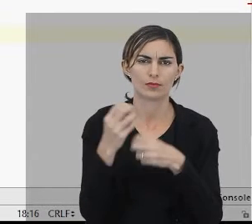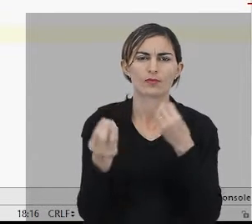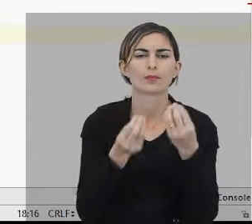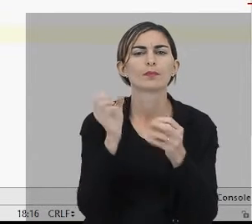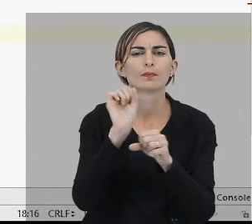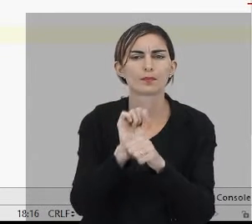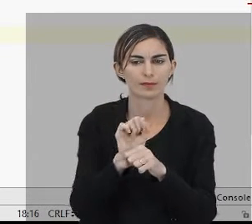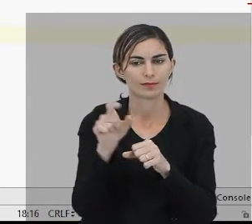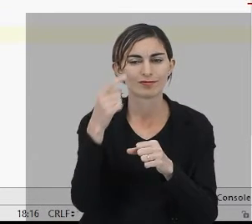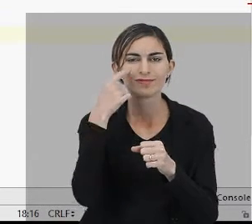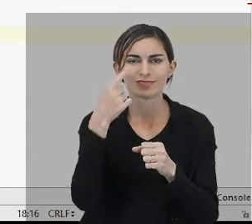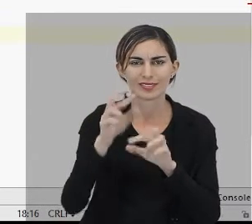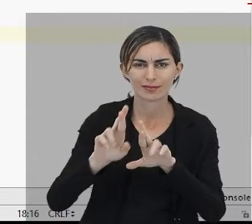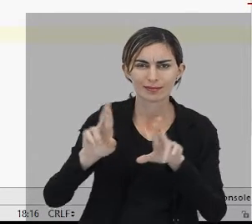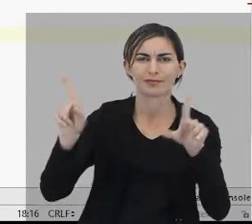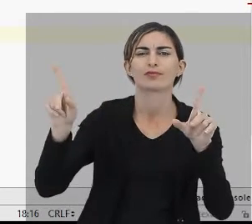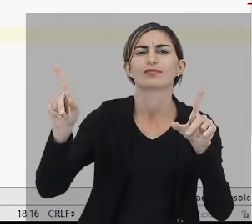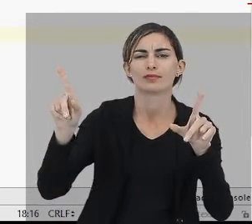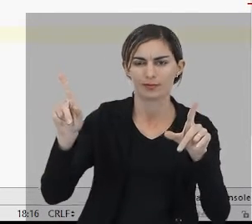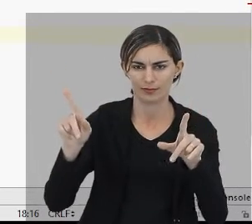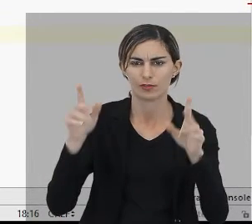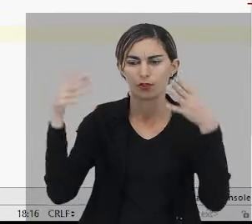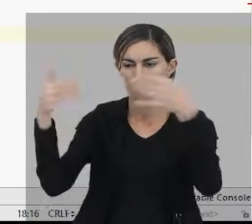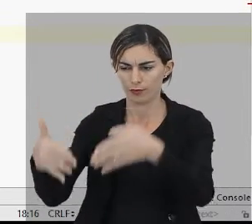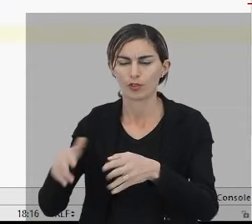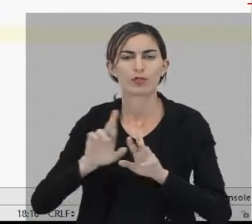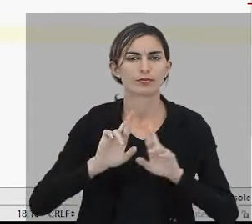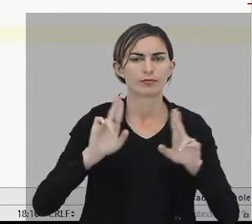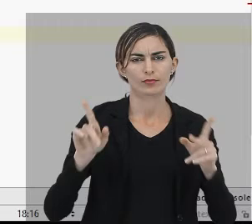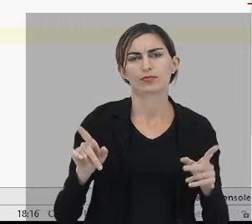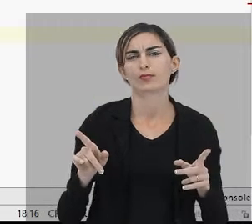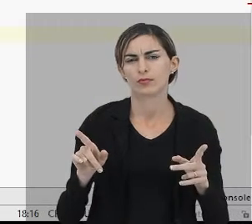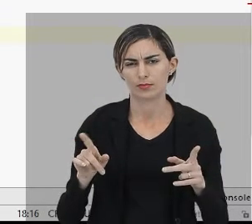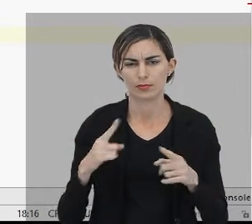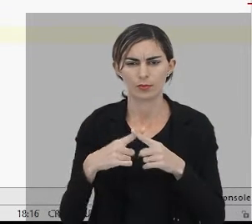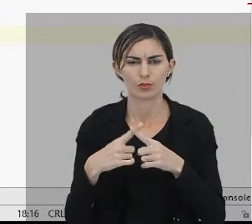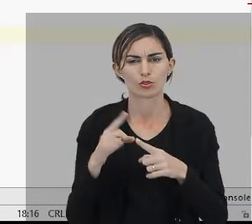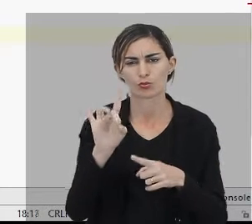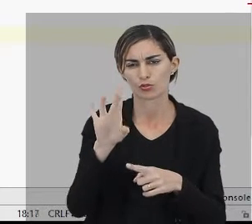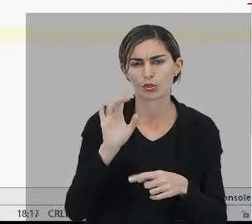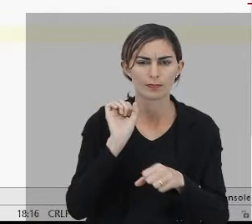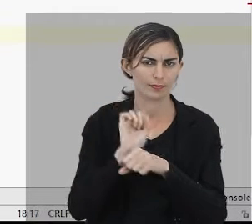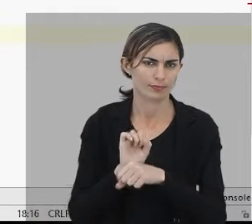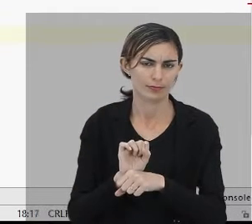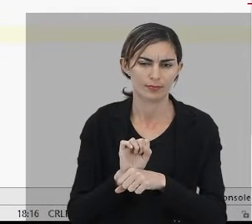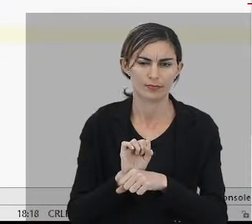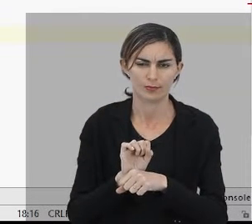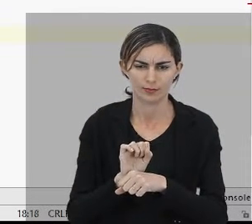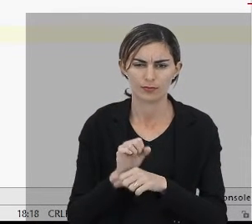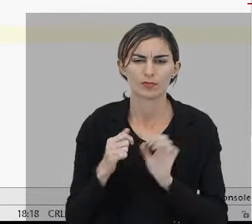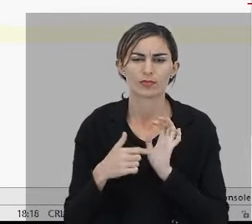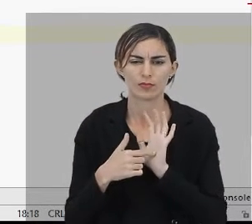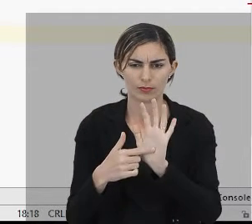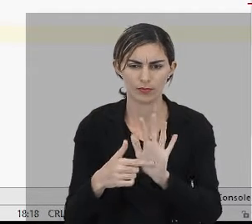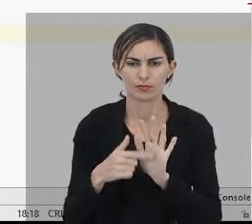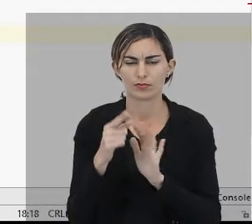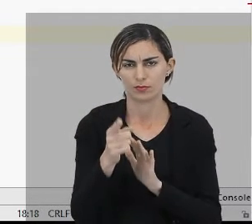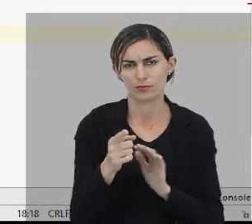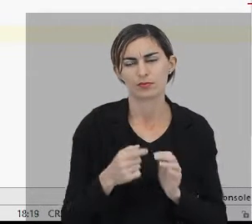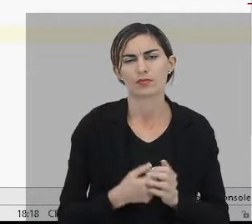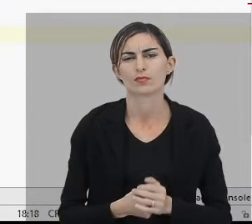Então, observe que ele diferencia-se pelo for, porque nele eu só vou ter uma condição de parada. Então, eu vou dizer